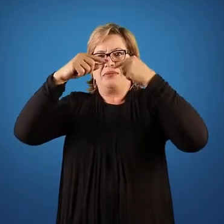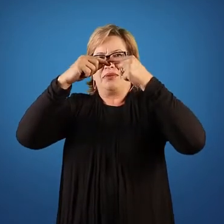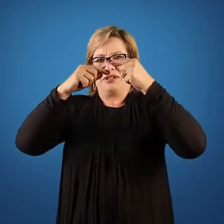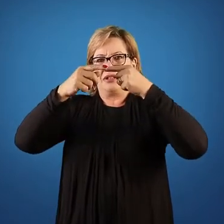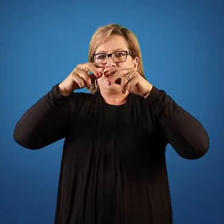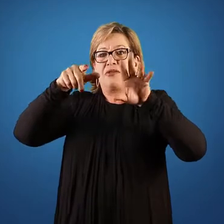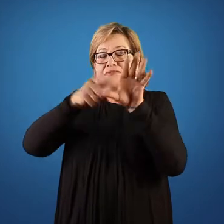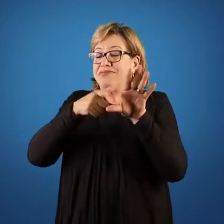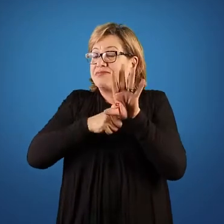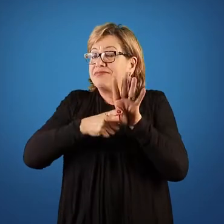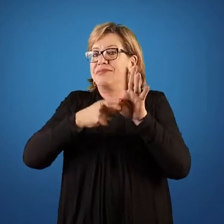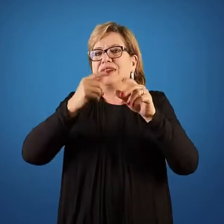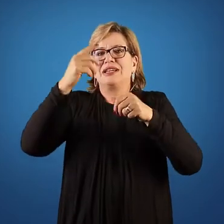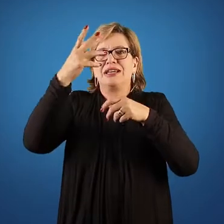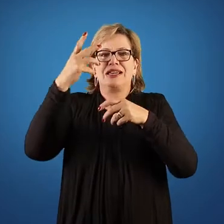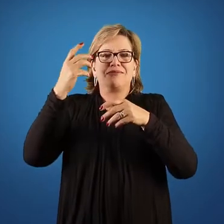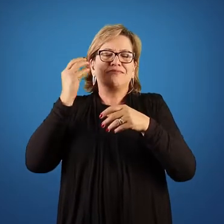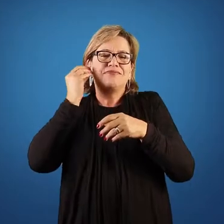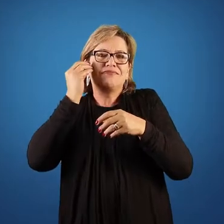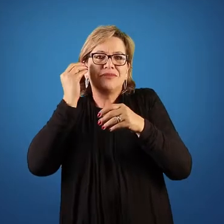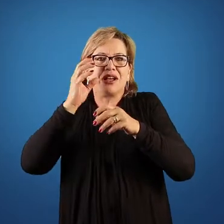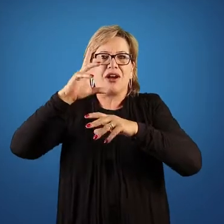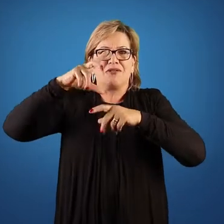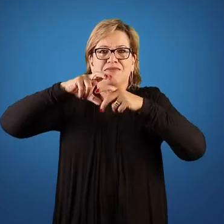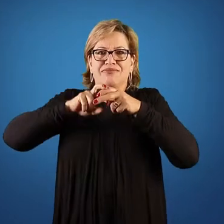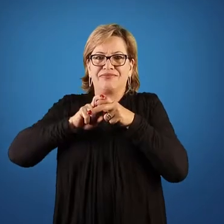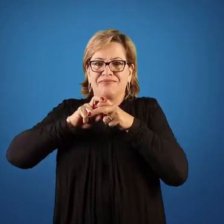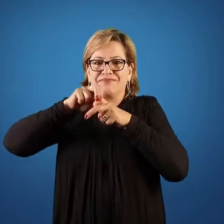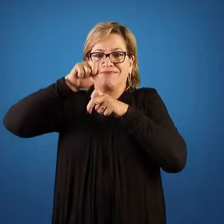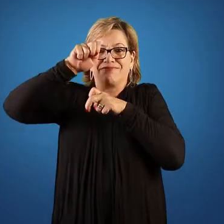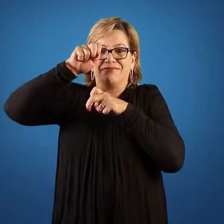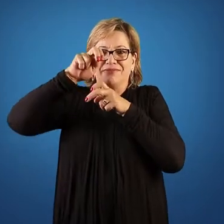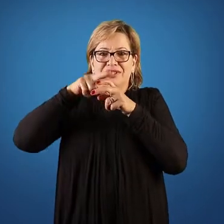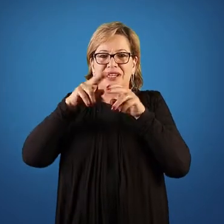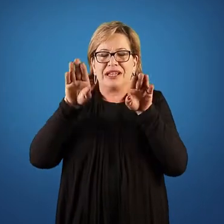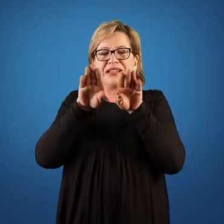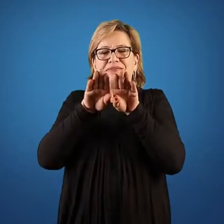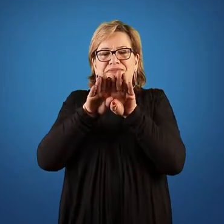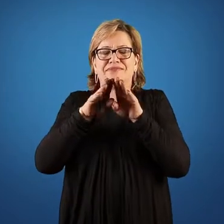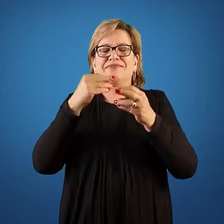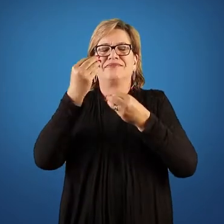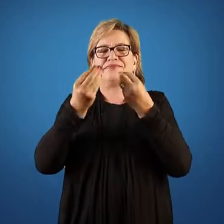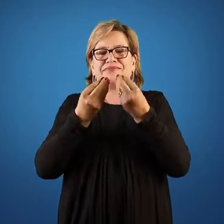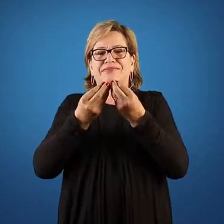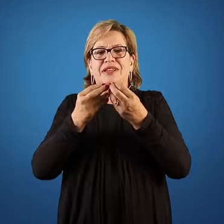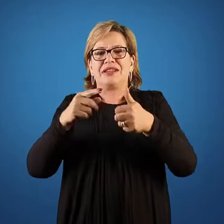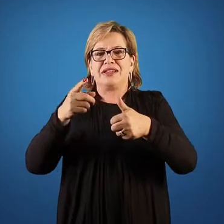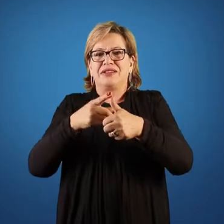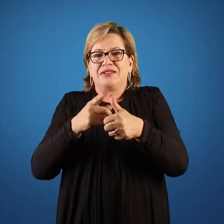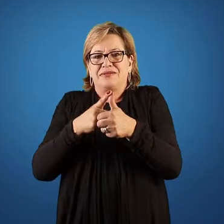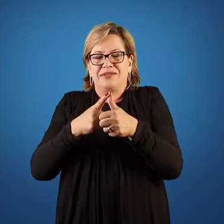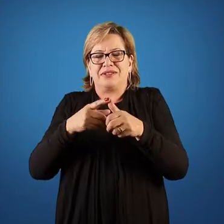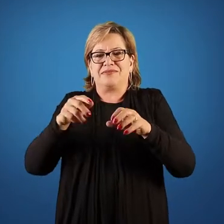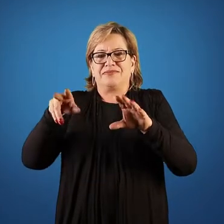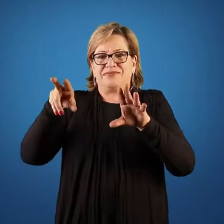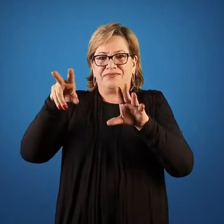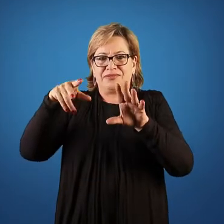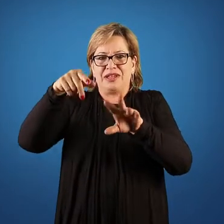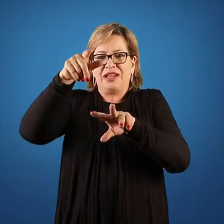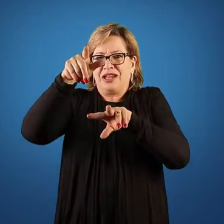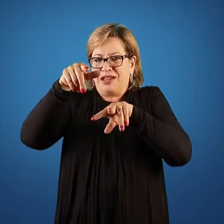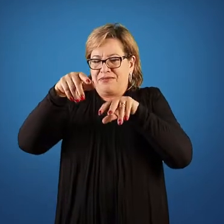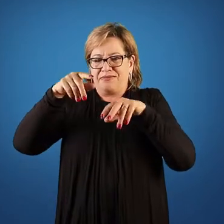pé e tentar erguer as pernas e o quadril. Primeiro, posiciona o tecido entre